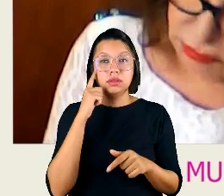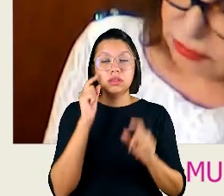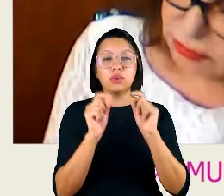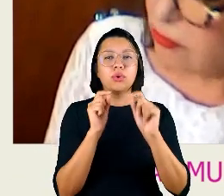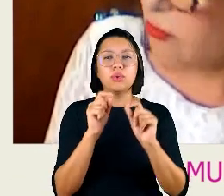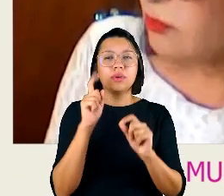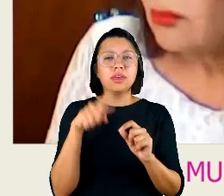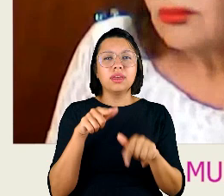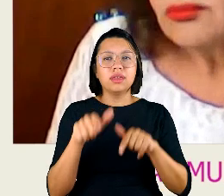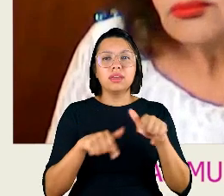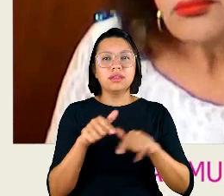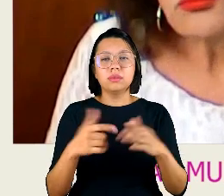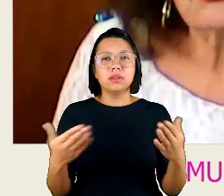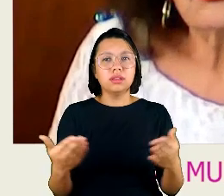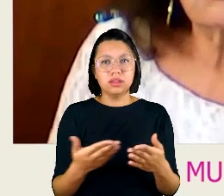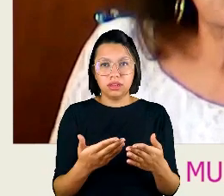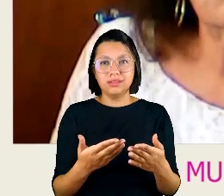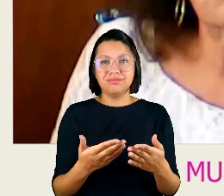nessas condições,